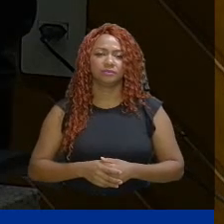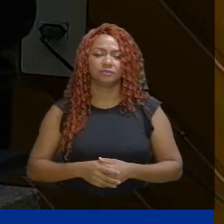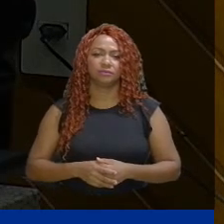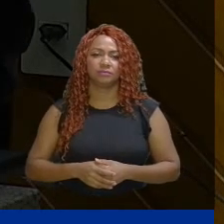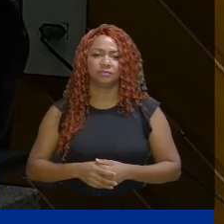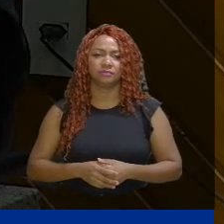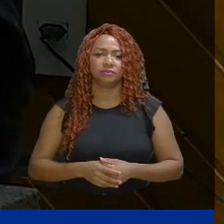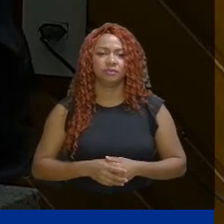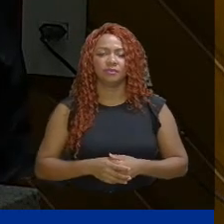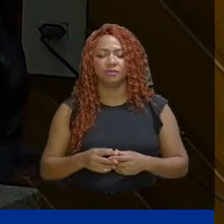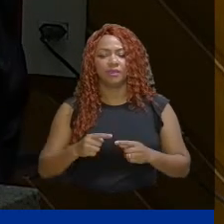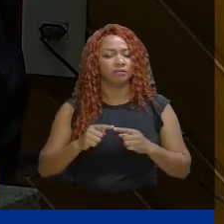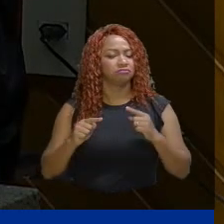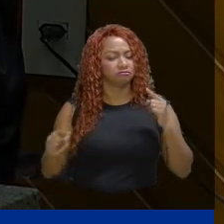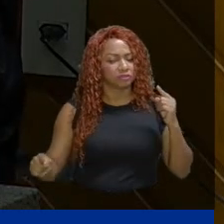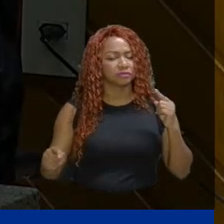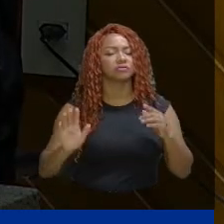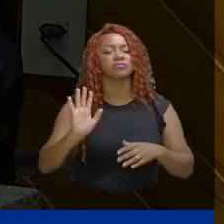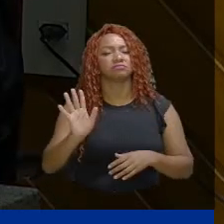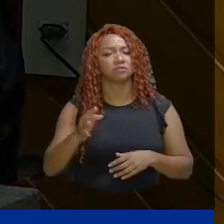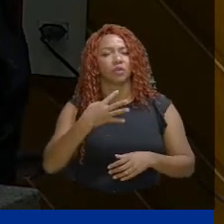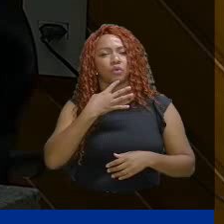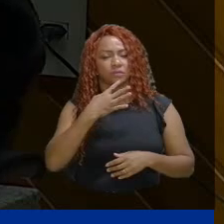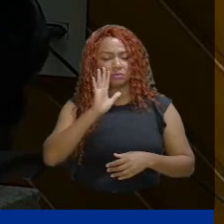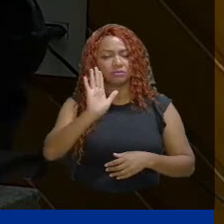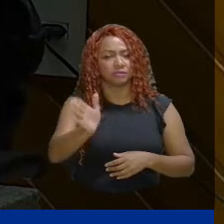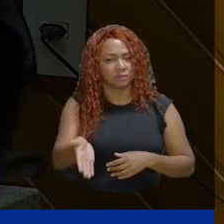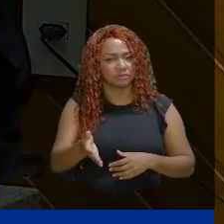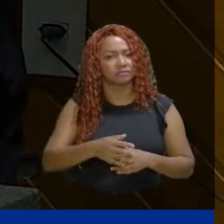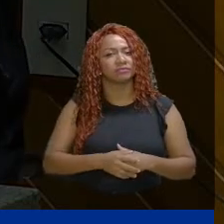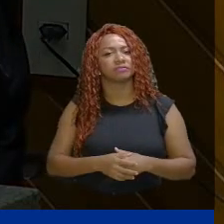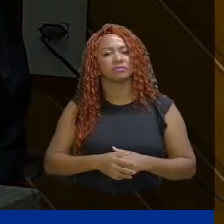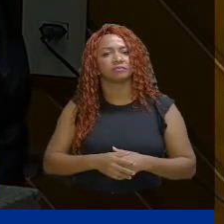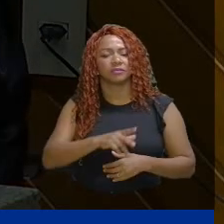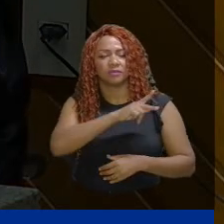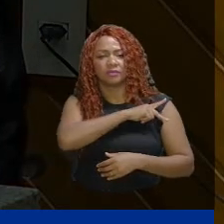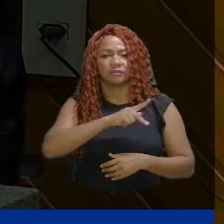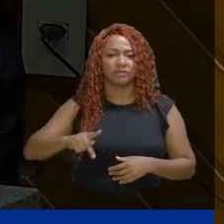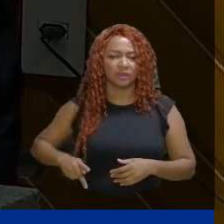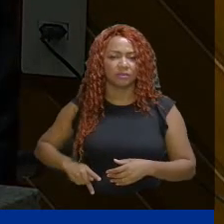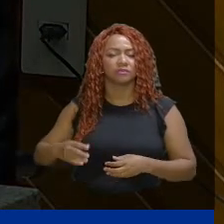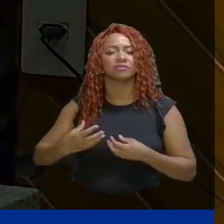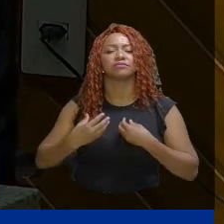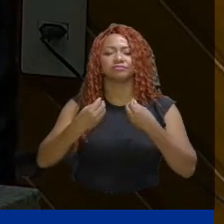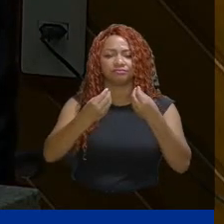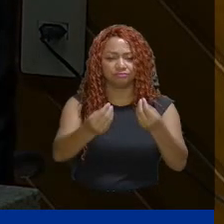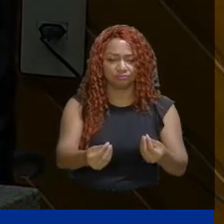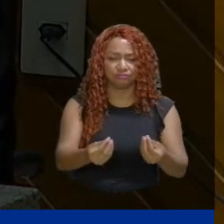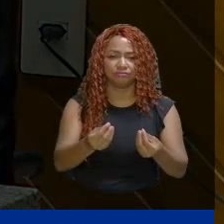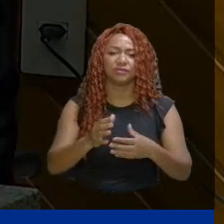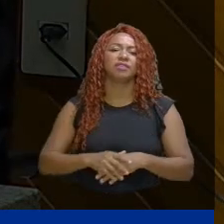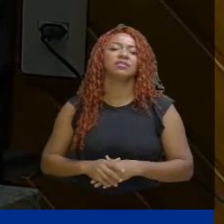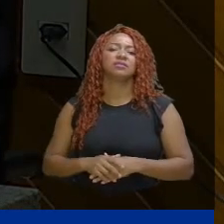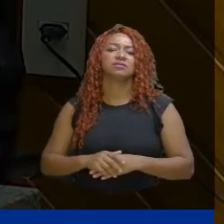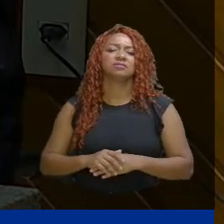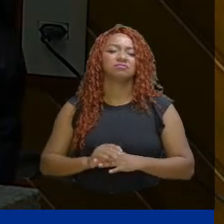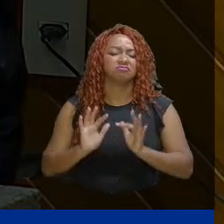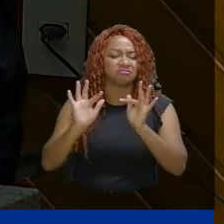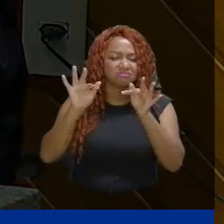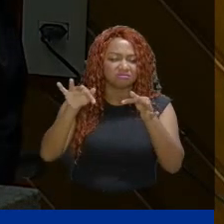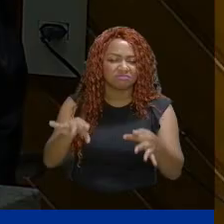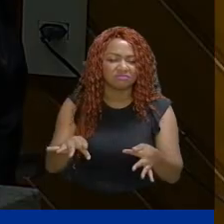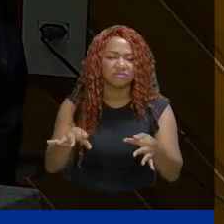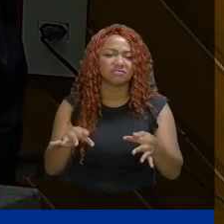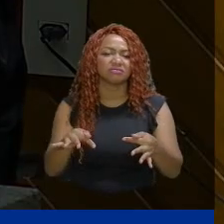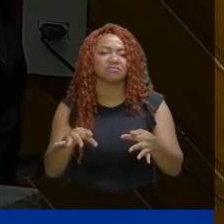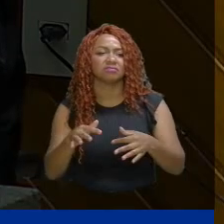Eu, não havendo divergência, está conhecido. Pode prosseguir. Presidente, eu vou fazer, o meu voto foi disponibilizado, eu Foco vou fazer no juiz resumo Givaldo aqui do Valente. que está no meu